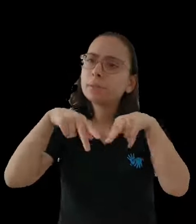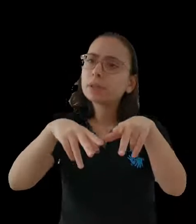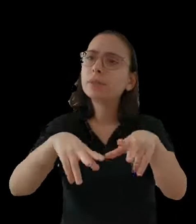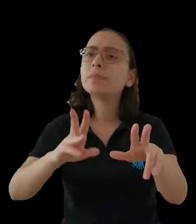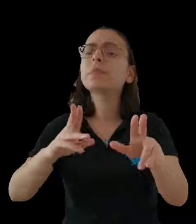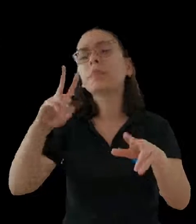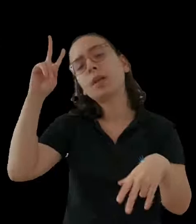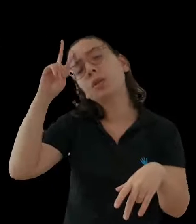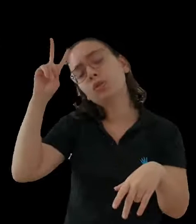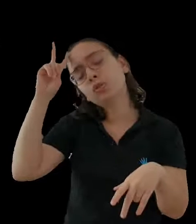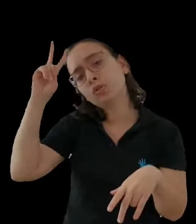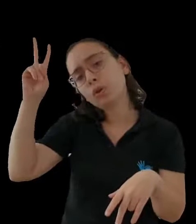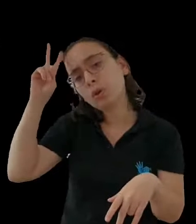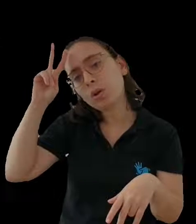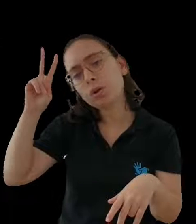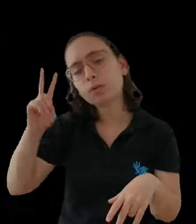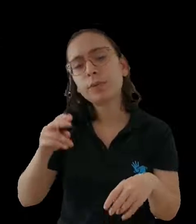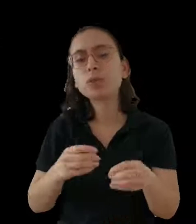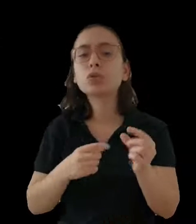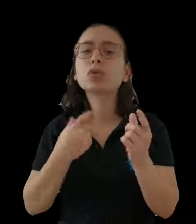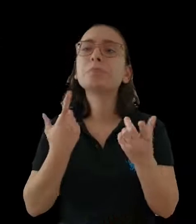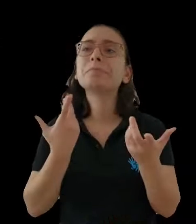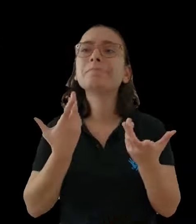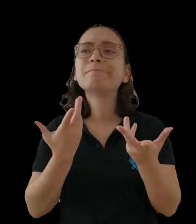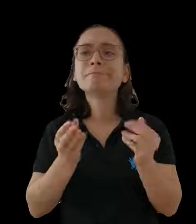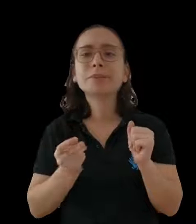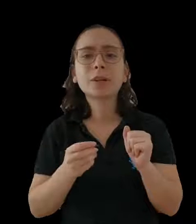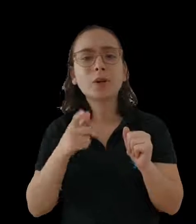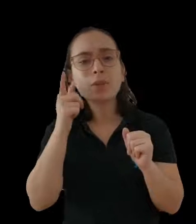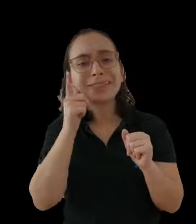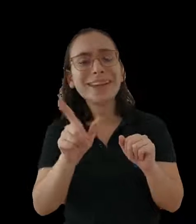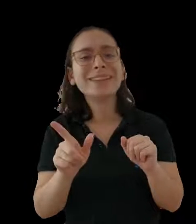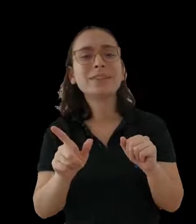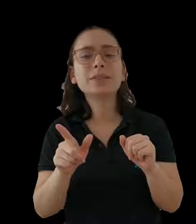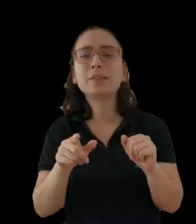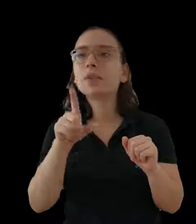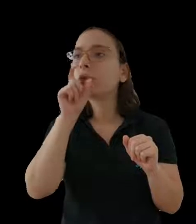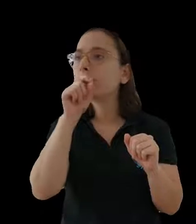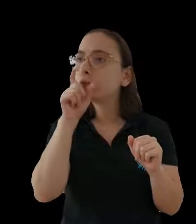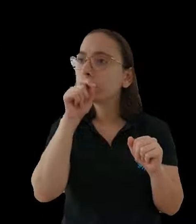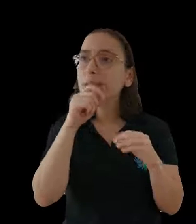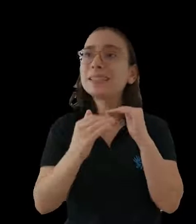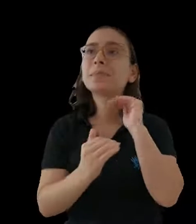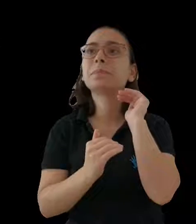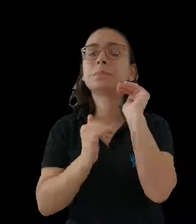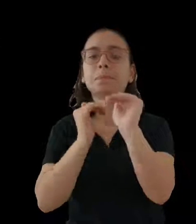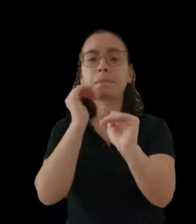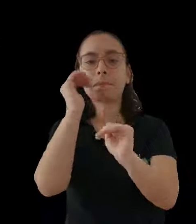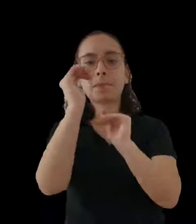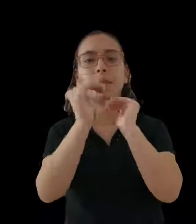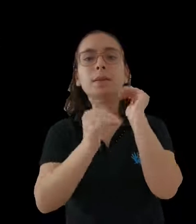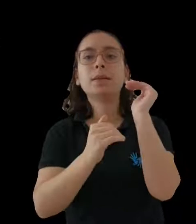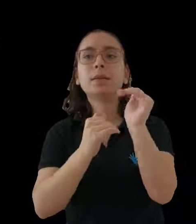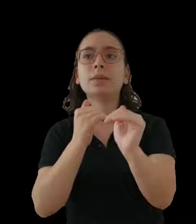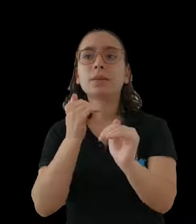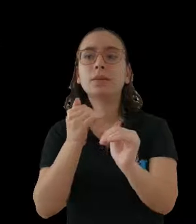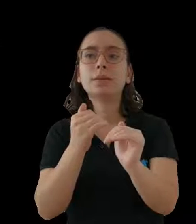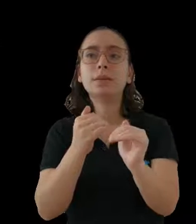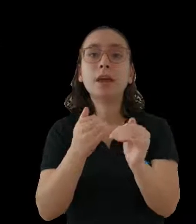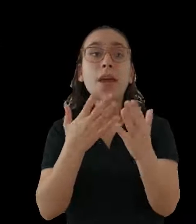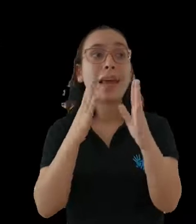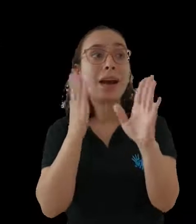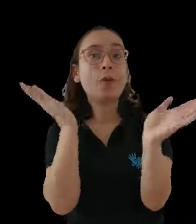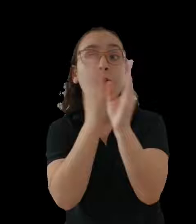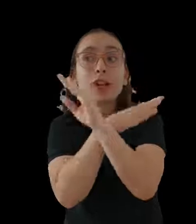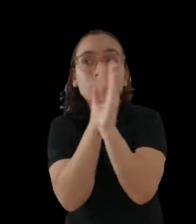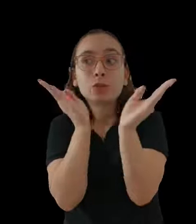percurso. A narrativa, ela tem várias coisas que acontecem pro pintinho crescer. Então essa é a